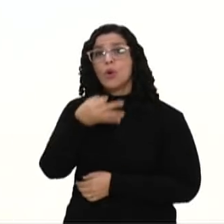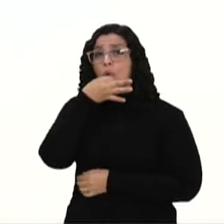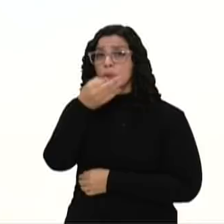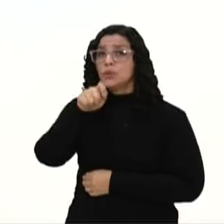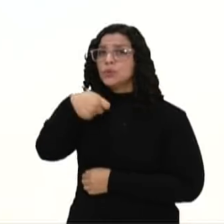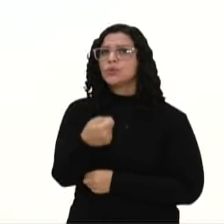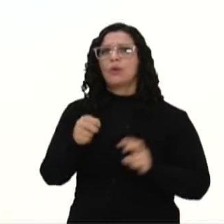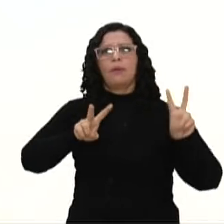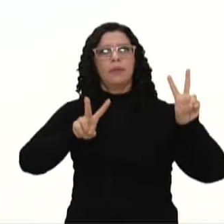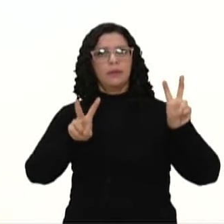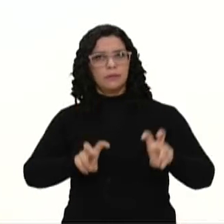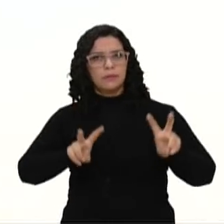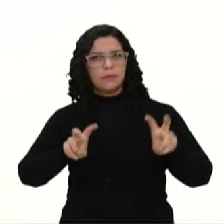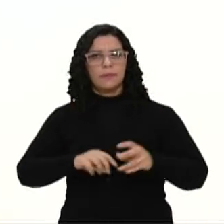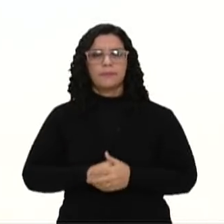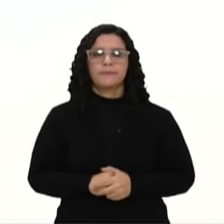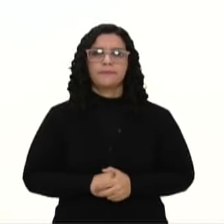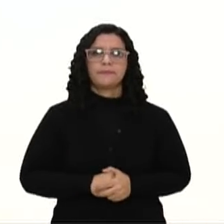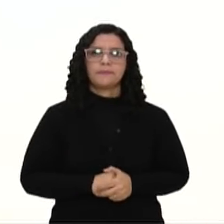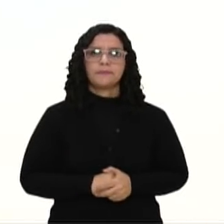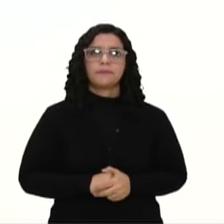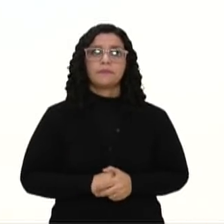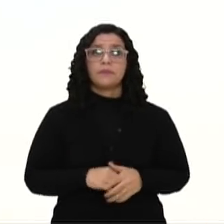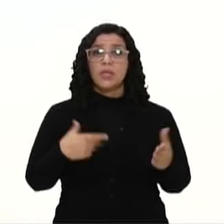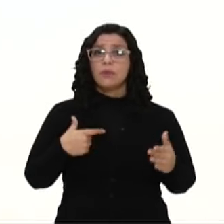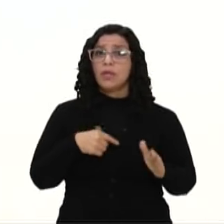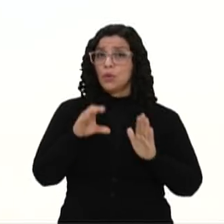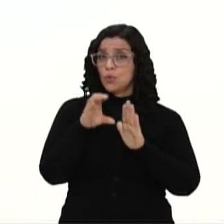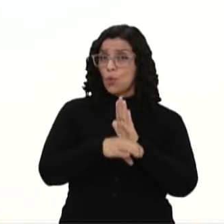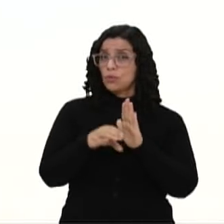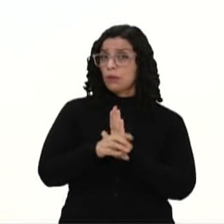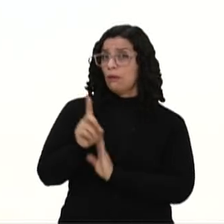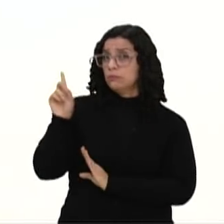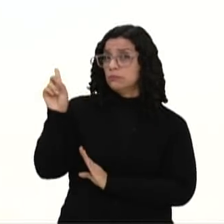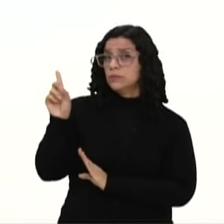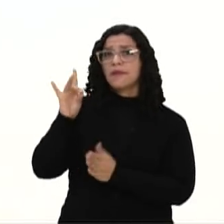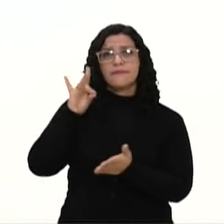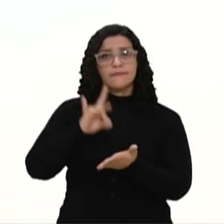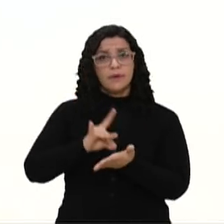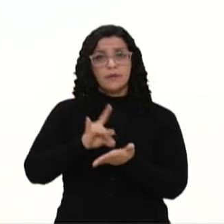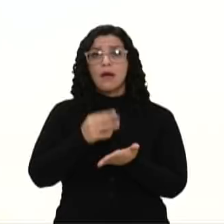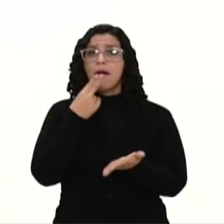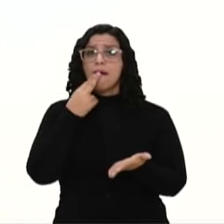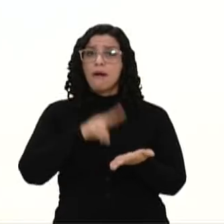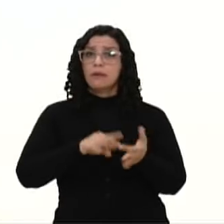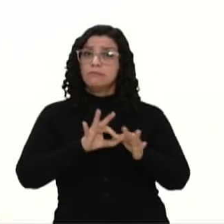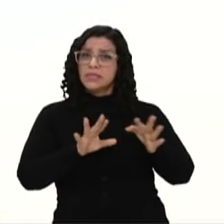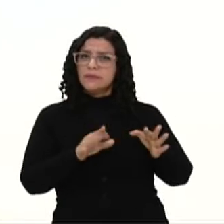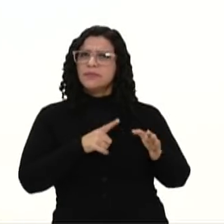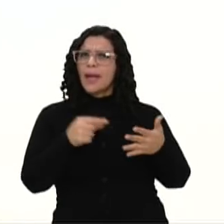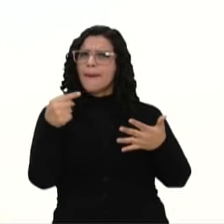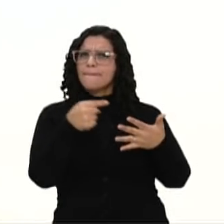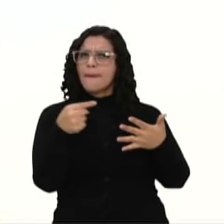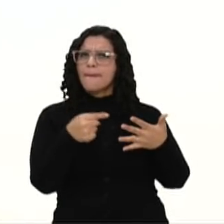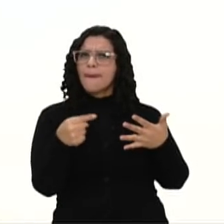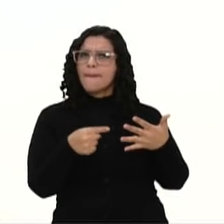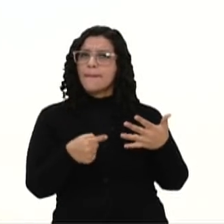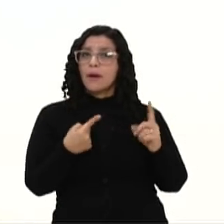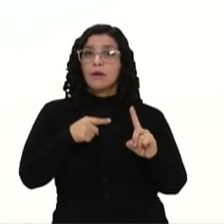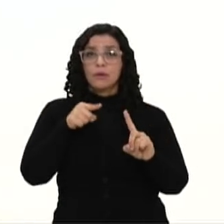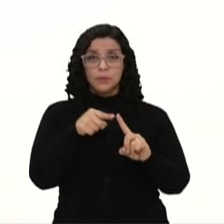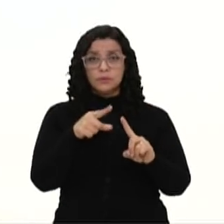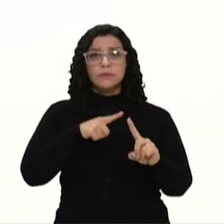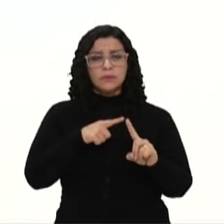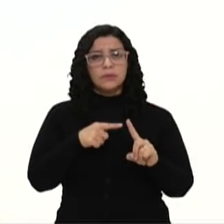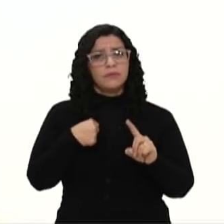sobre determinado assunto. Certo? Temos uma definição e realmente a carta aberta ela tem alguns objetivos aí